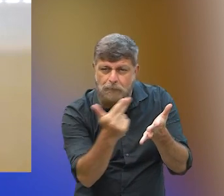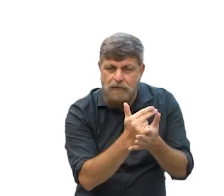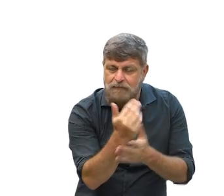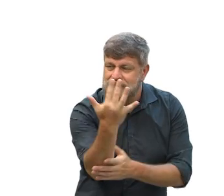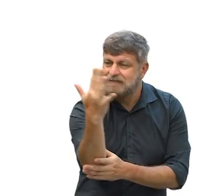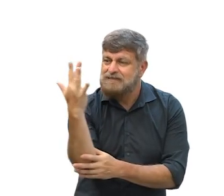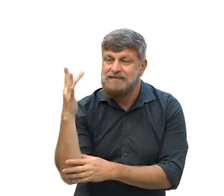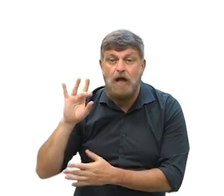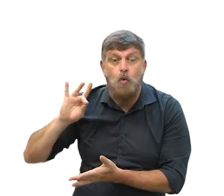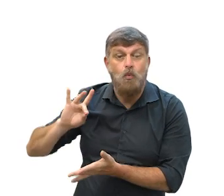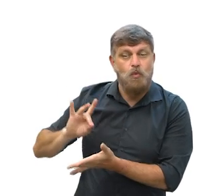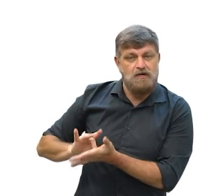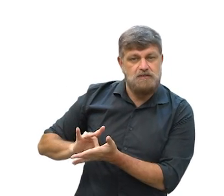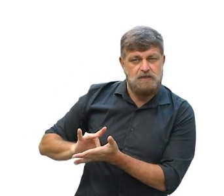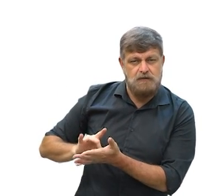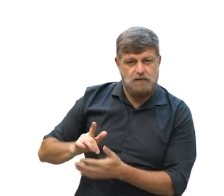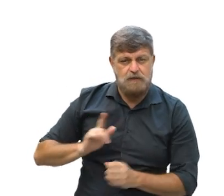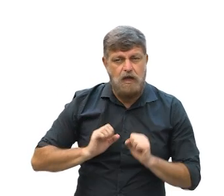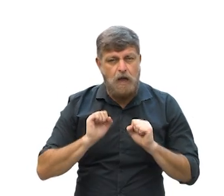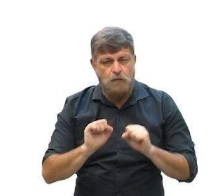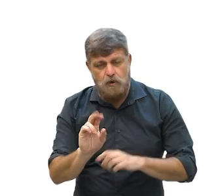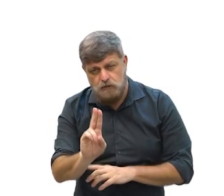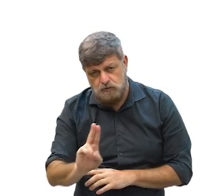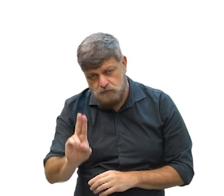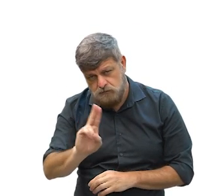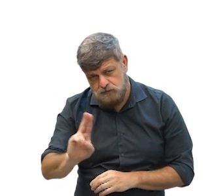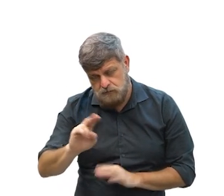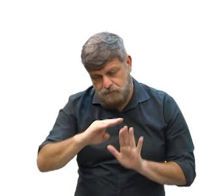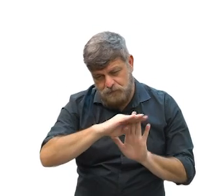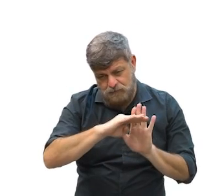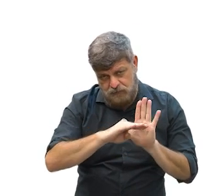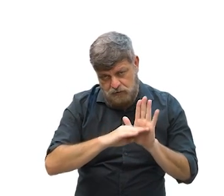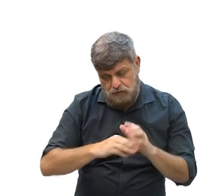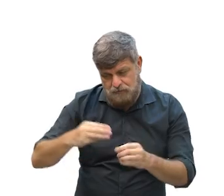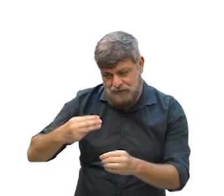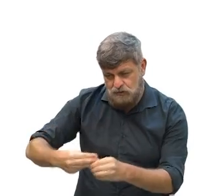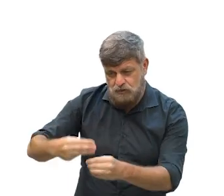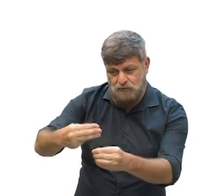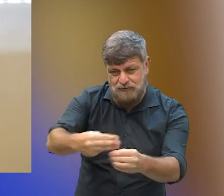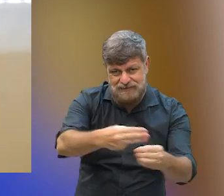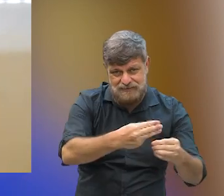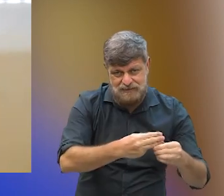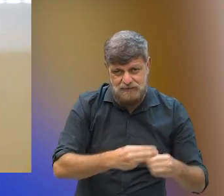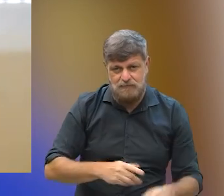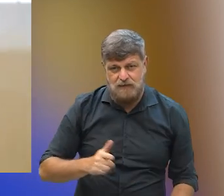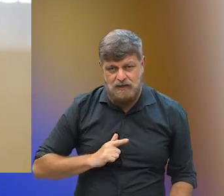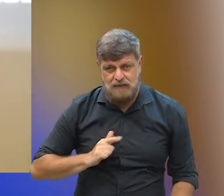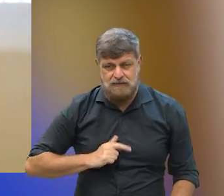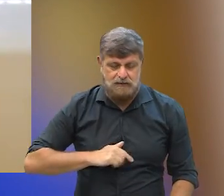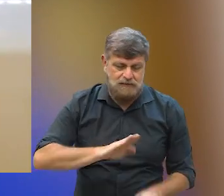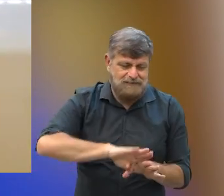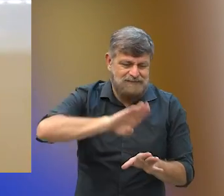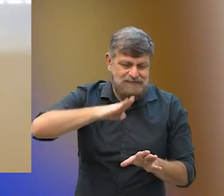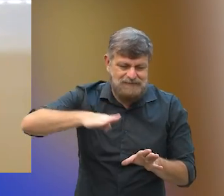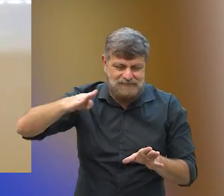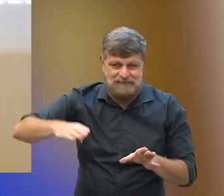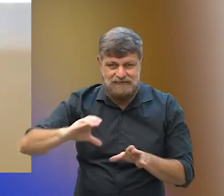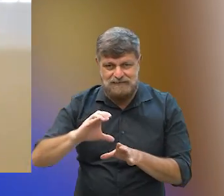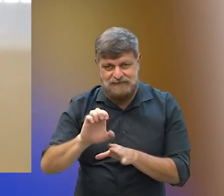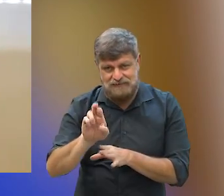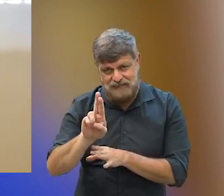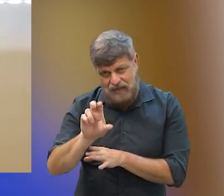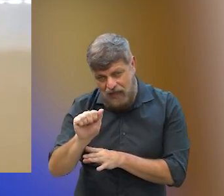vegetal nativa. Eles podem ser usados tanto nos planos municipais de Mata Atlântica e de Cerrado, planejamento